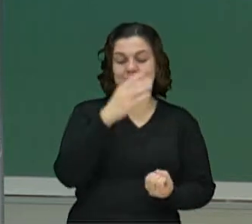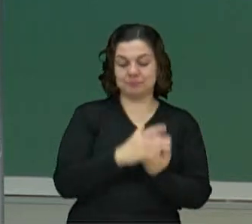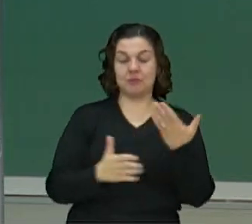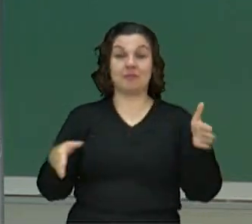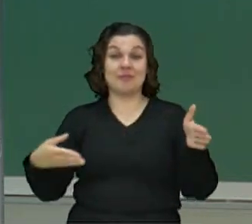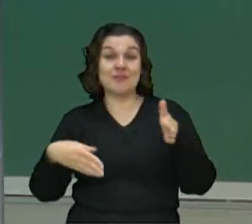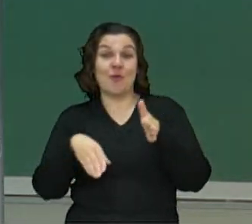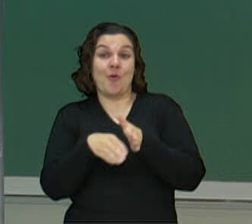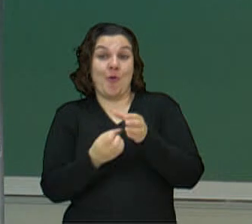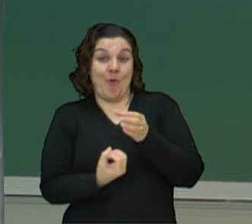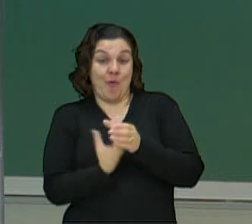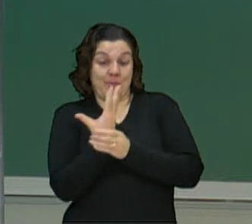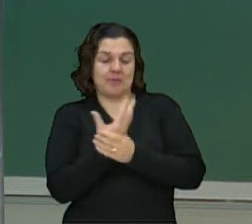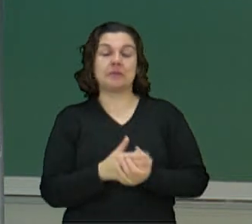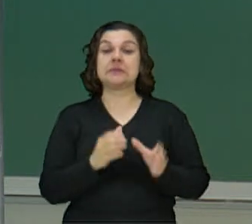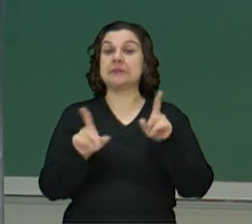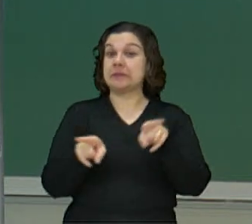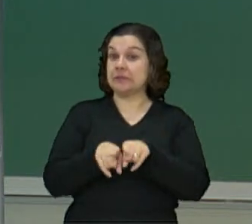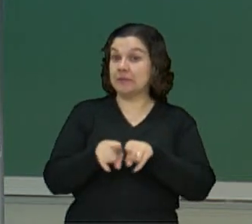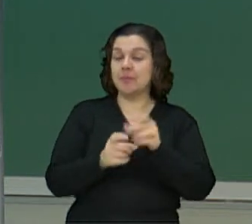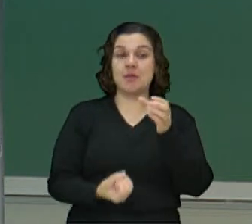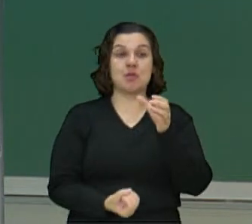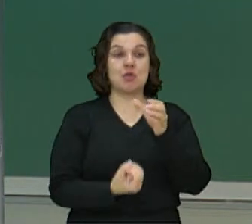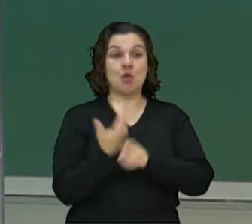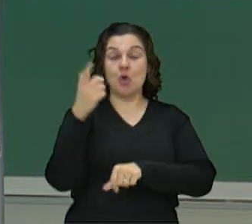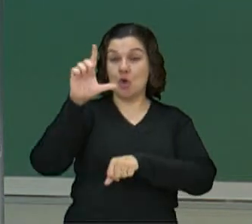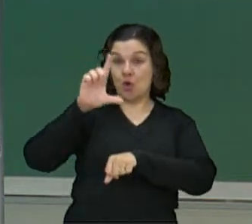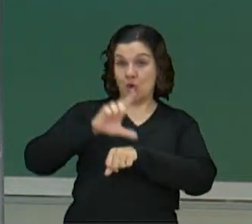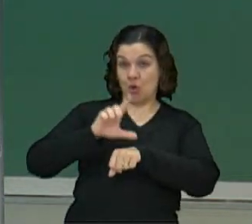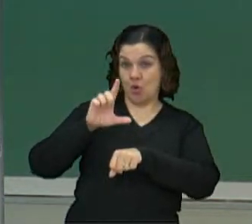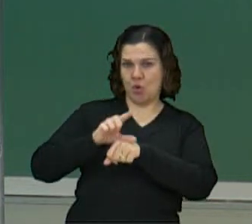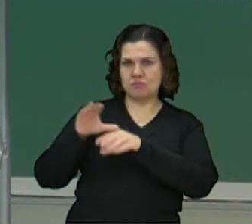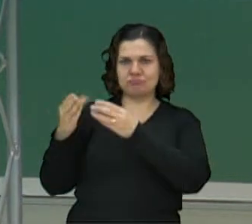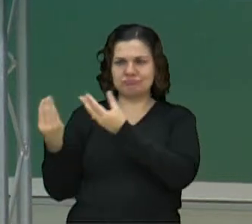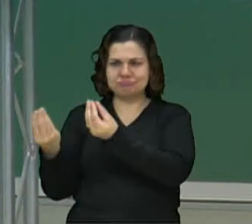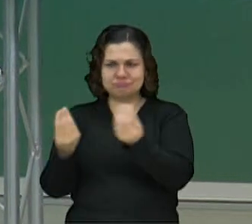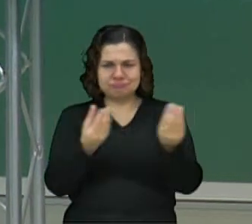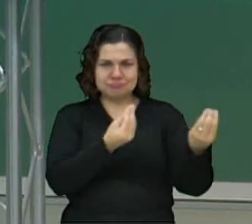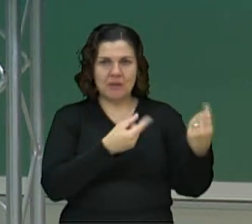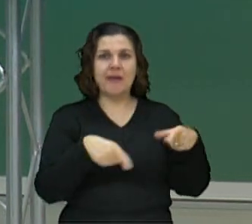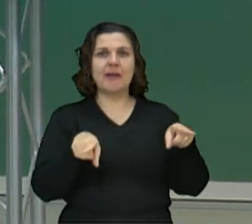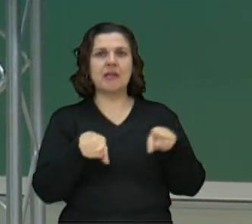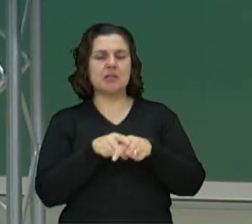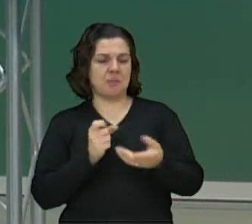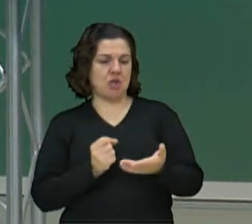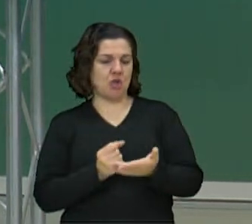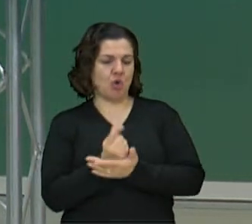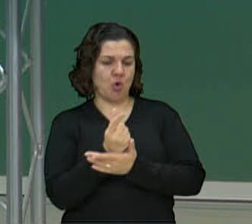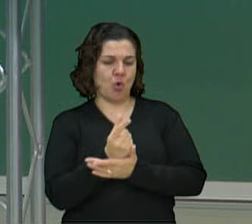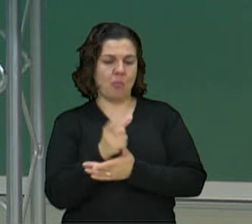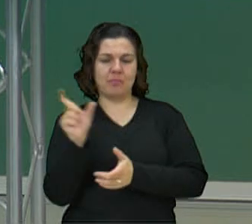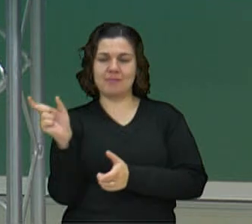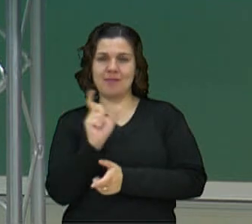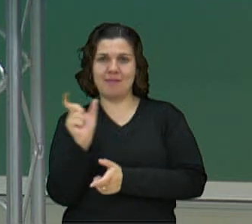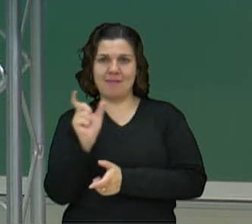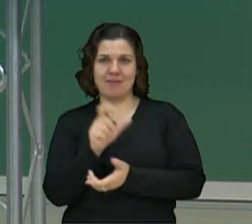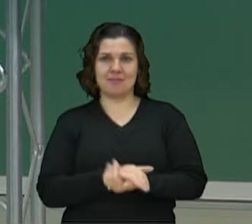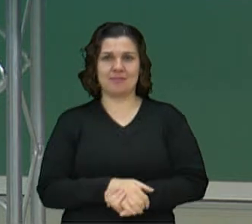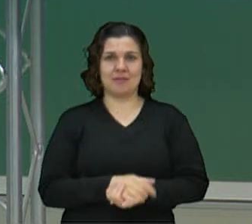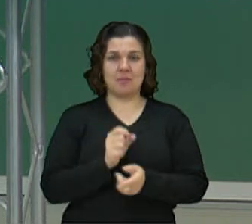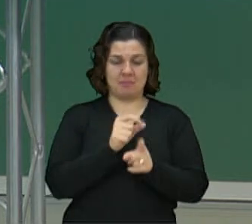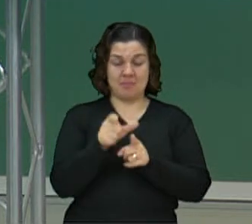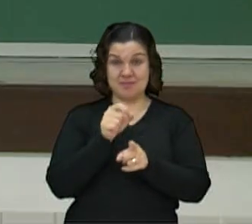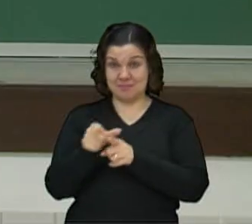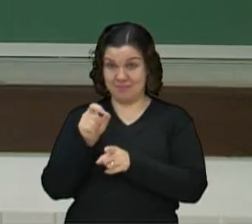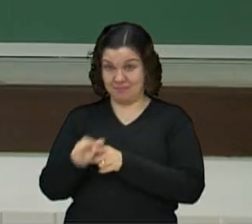estavam chegando. Surgimento das lojas de departamento e das compras a crédito ajudaram a fortalecer